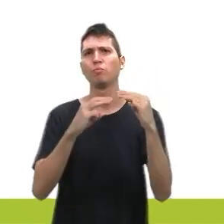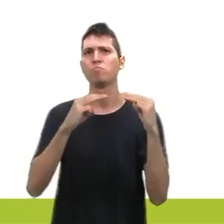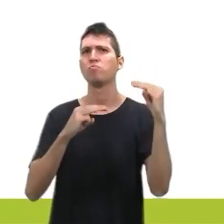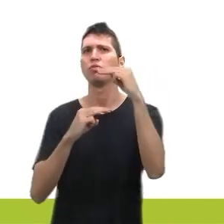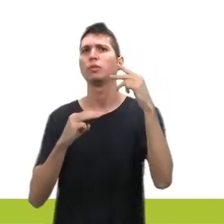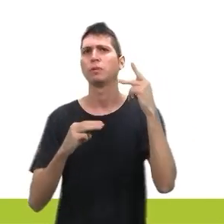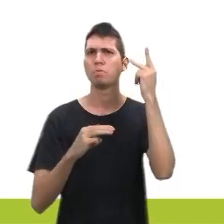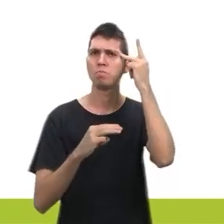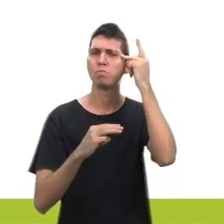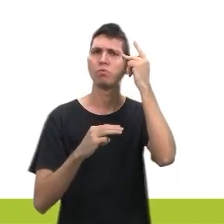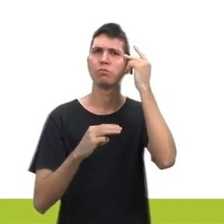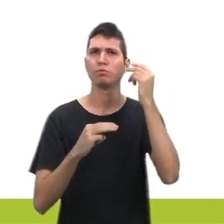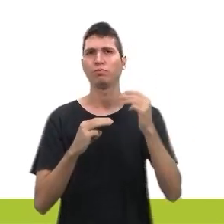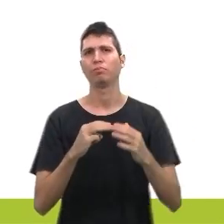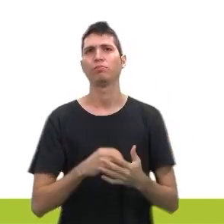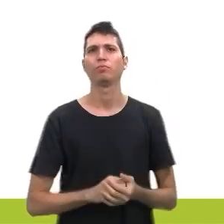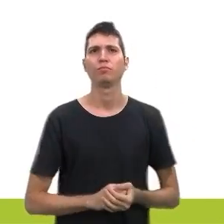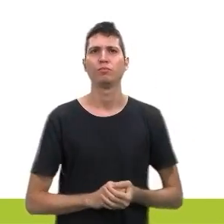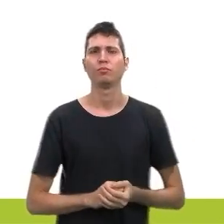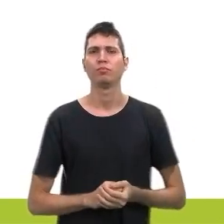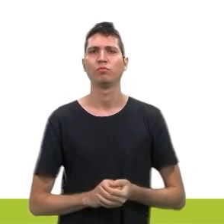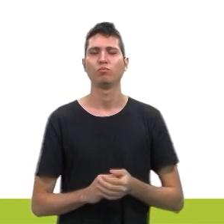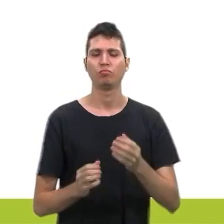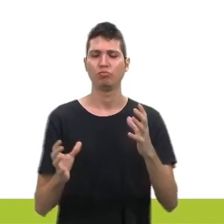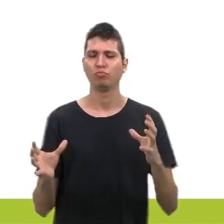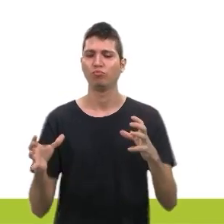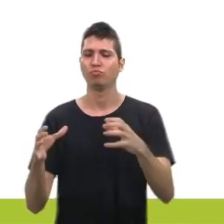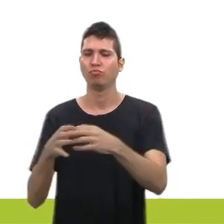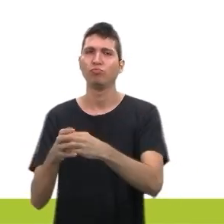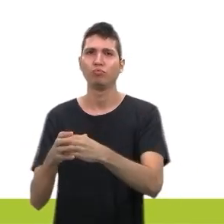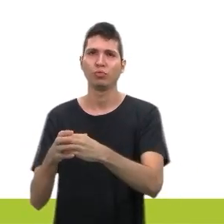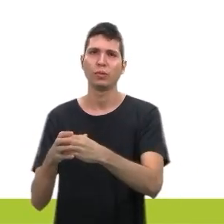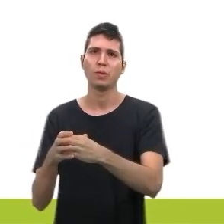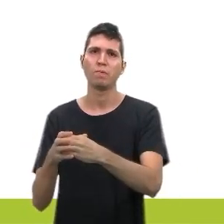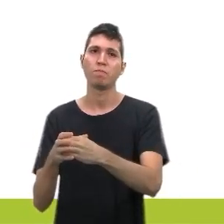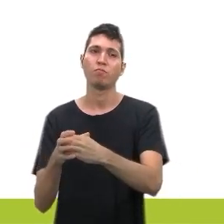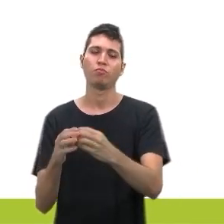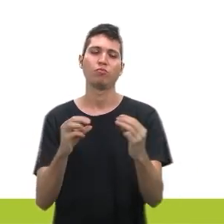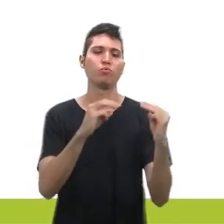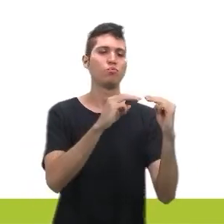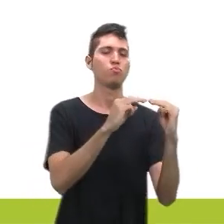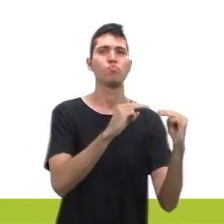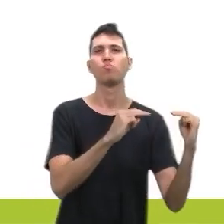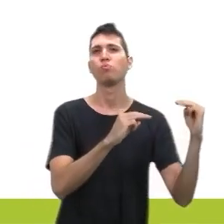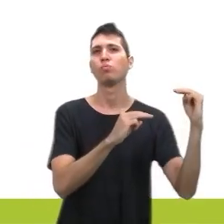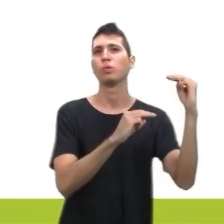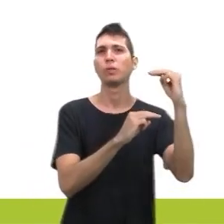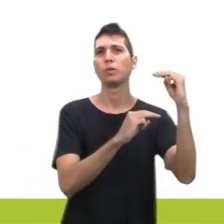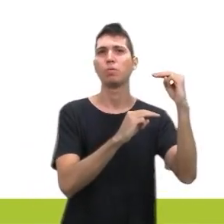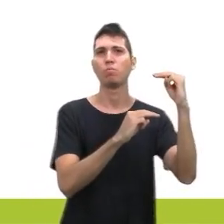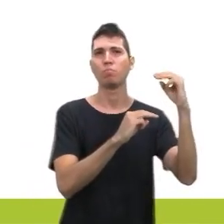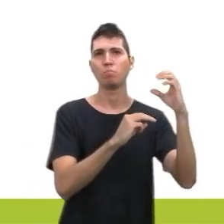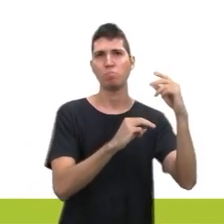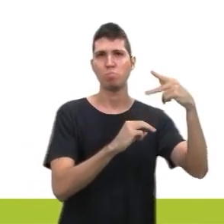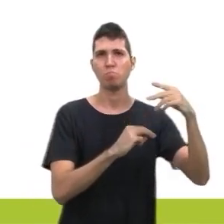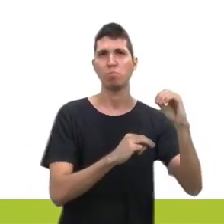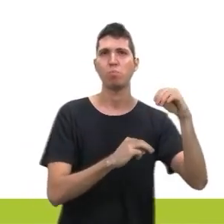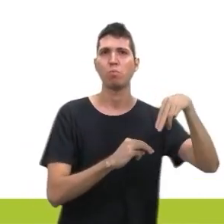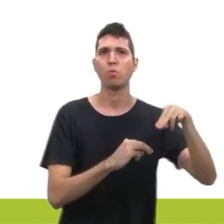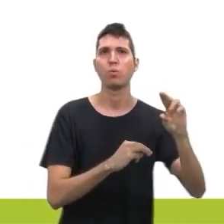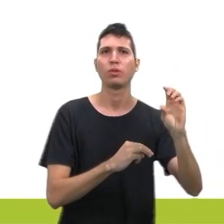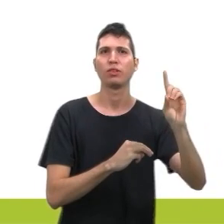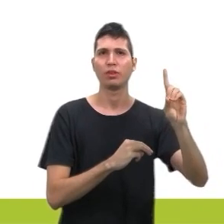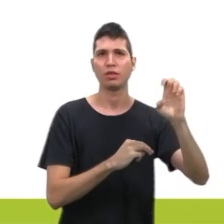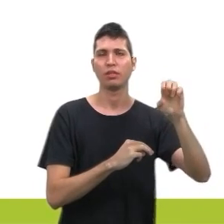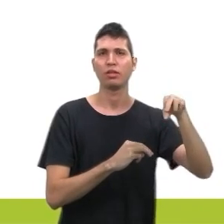só de dispersão de dados, né? Informações, agrupamento, e uma média conhecida como média ponderada. Os jogadores de